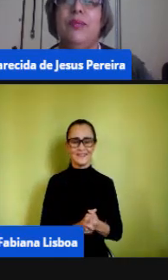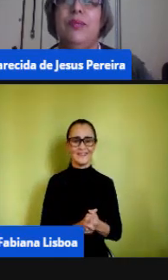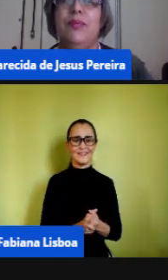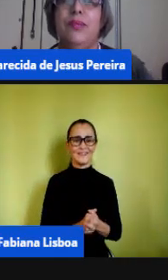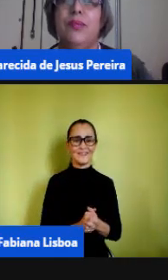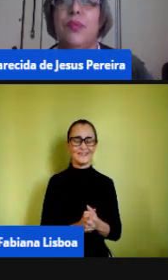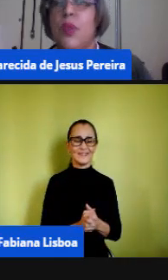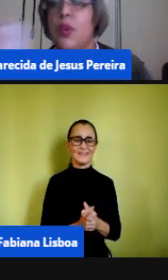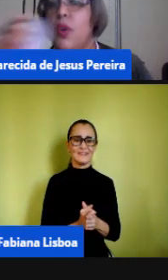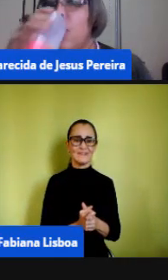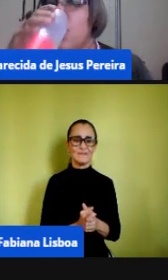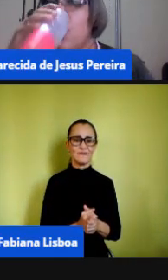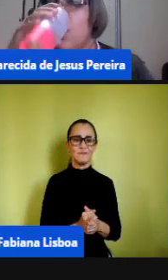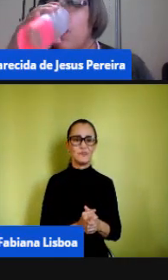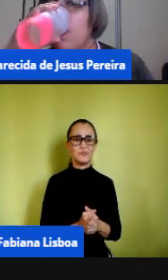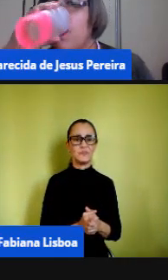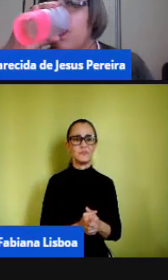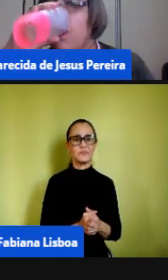favor.